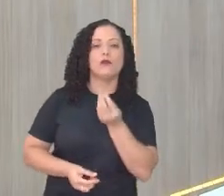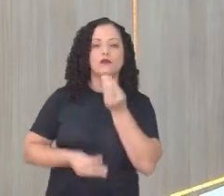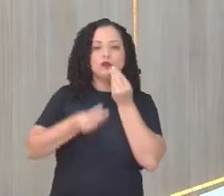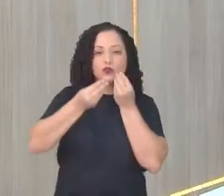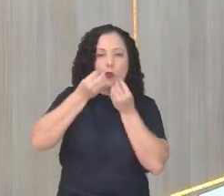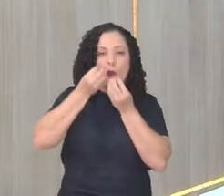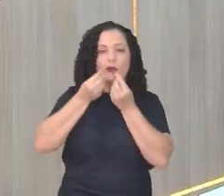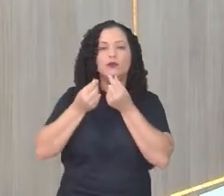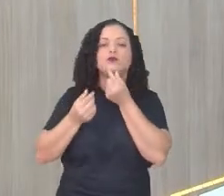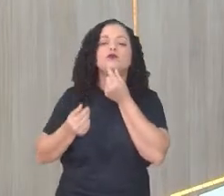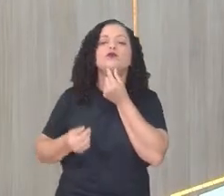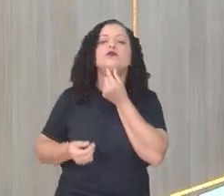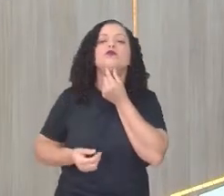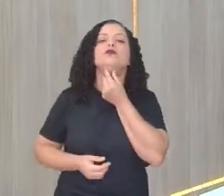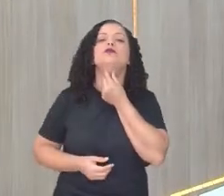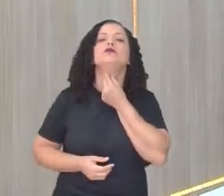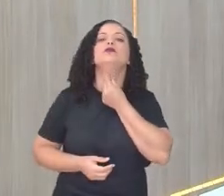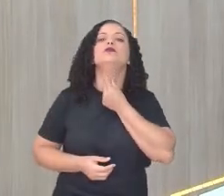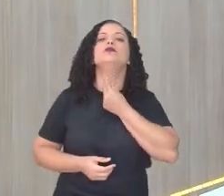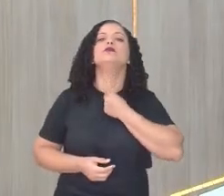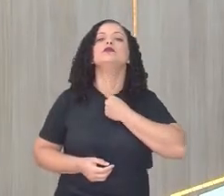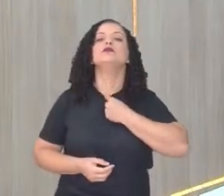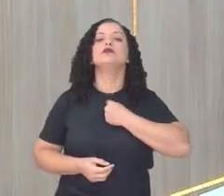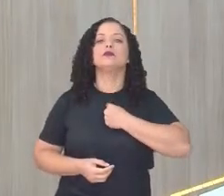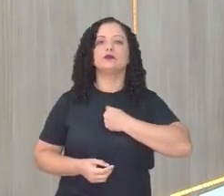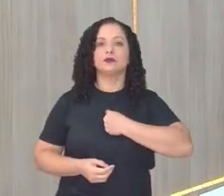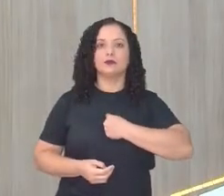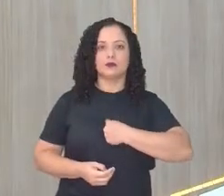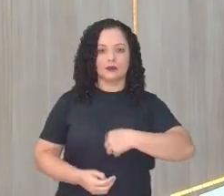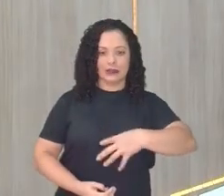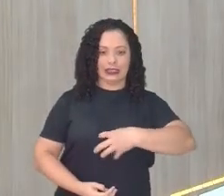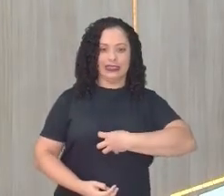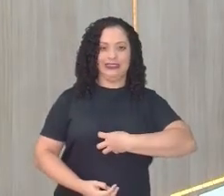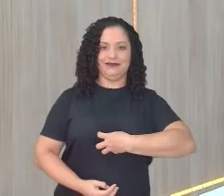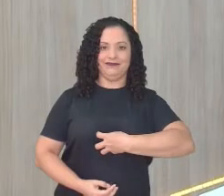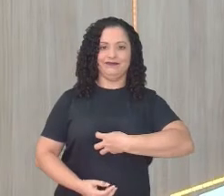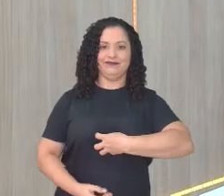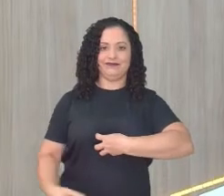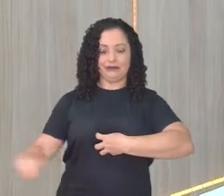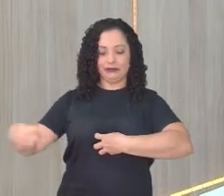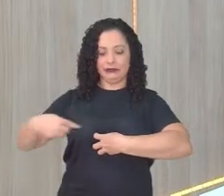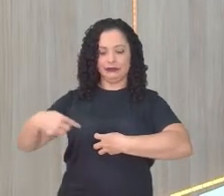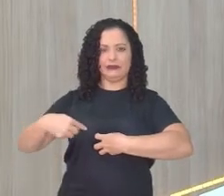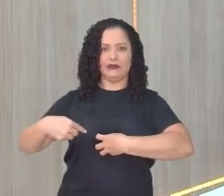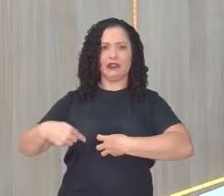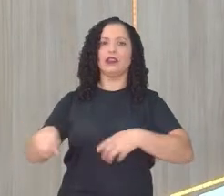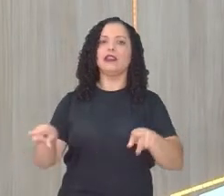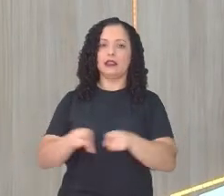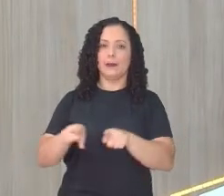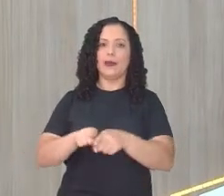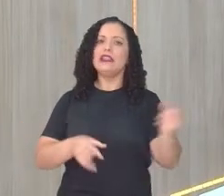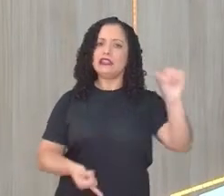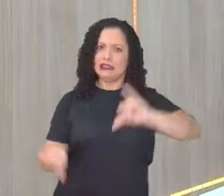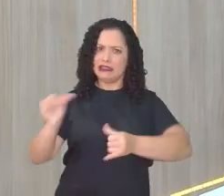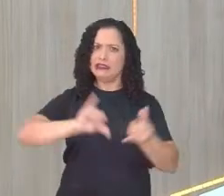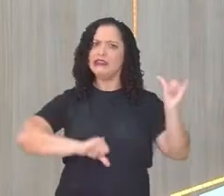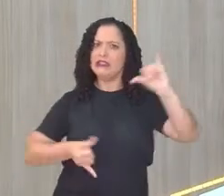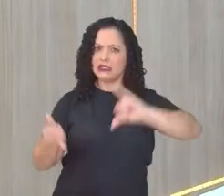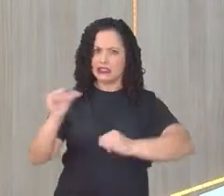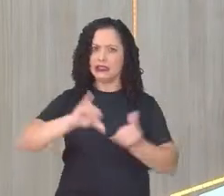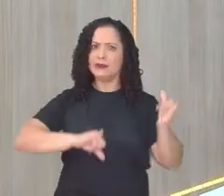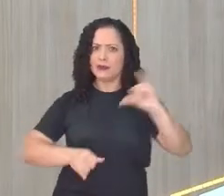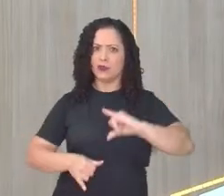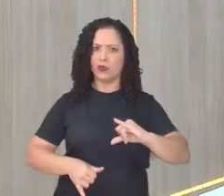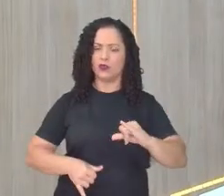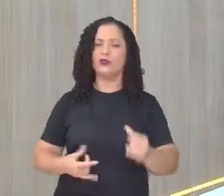tubos para chegar no estômago. Lá no estômago, veja que interessante, também tem fenômenos físico e químico. Físico,